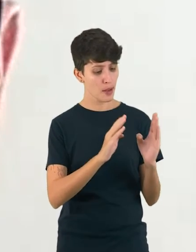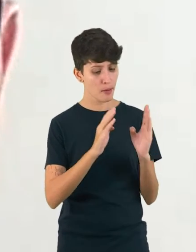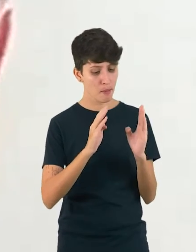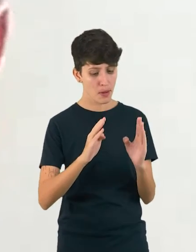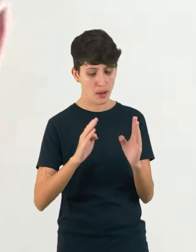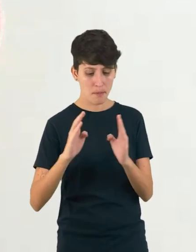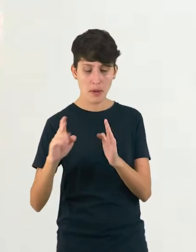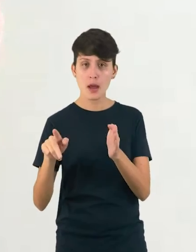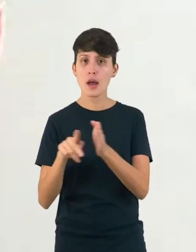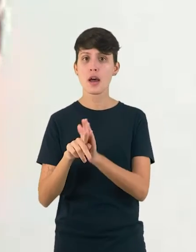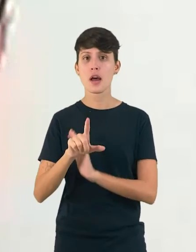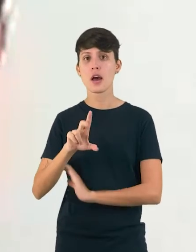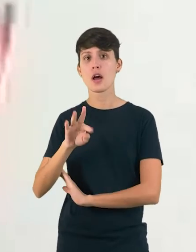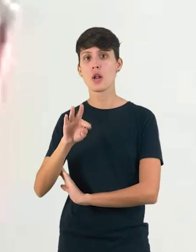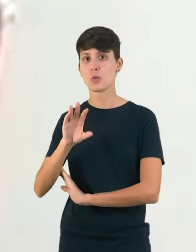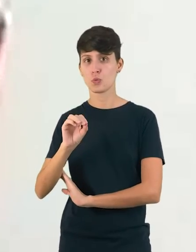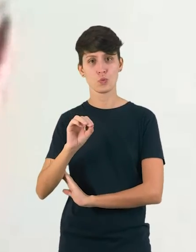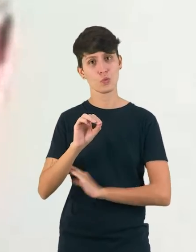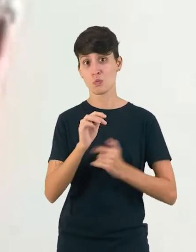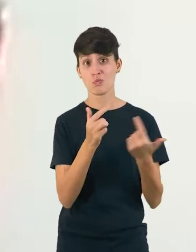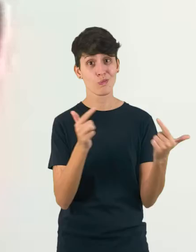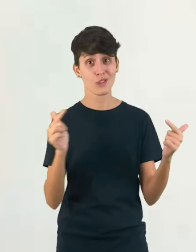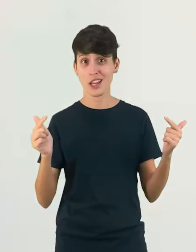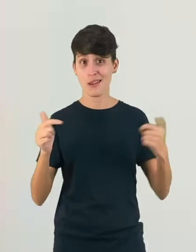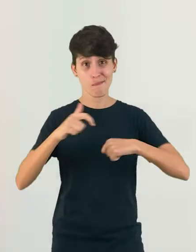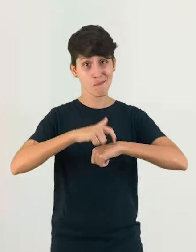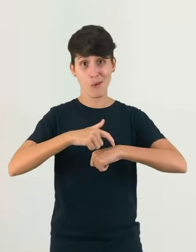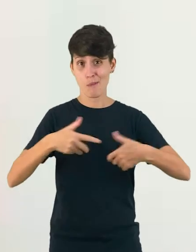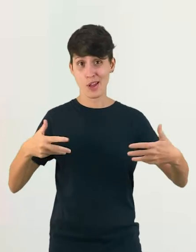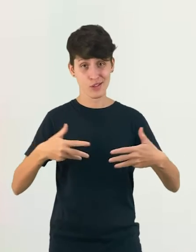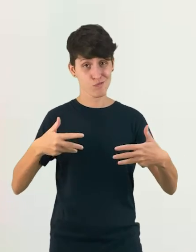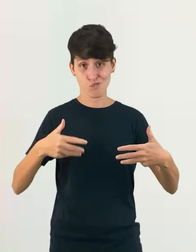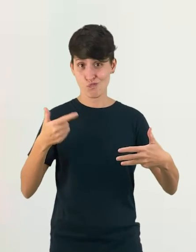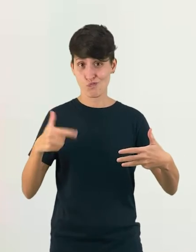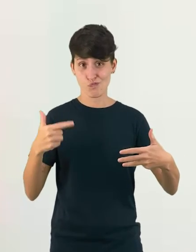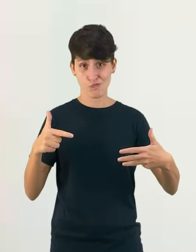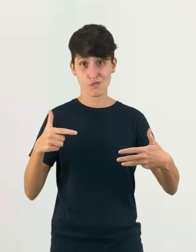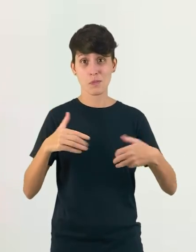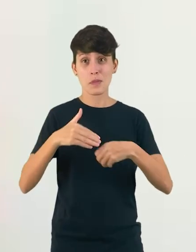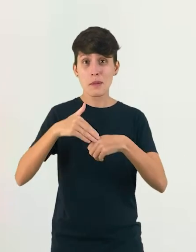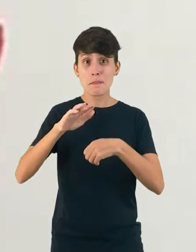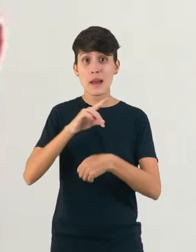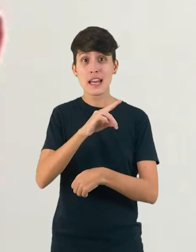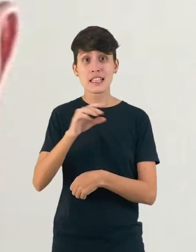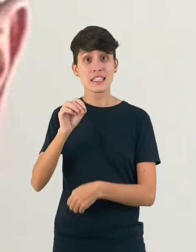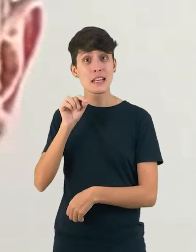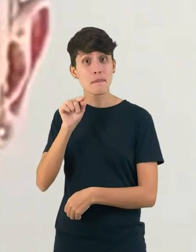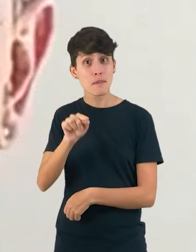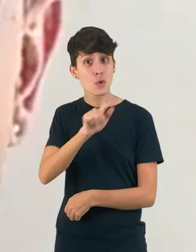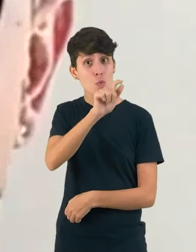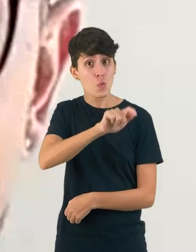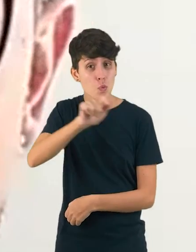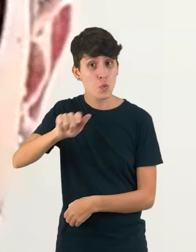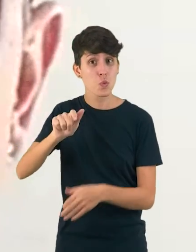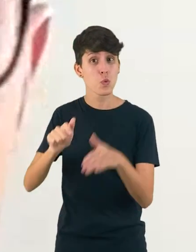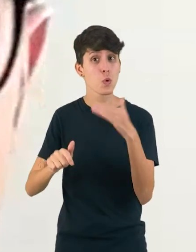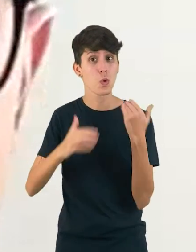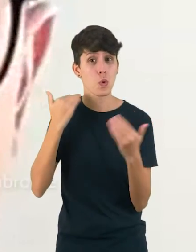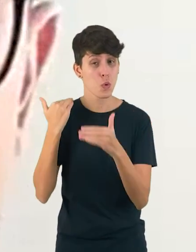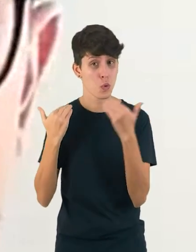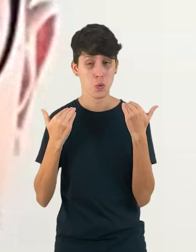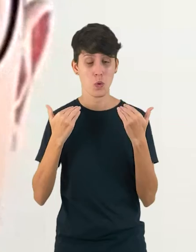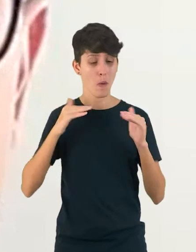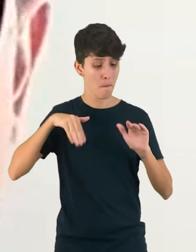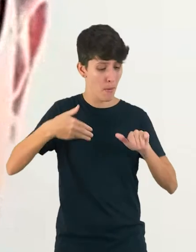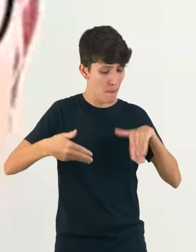do luto, neste momento, elas nem estão acontecendo. Mais de 100 mil mortos não